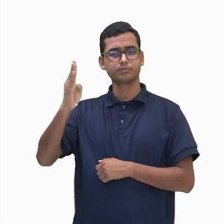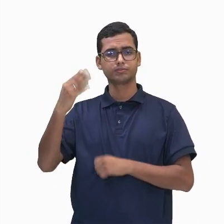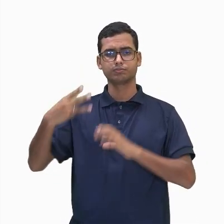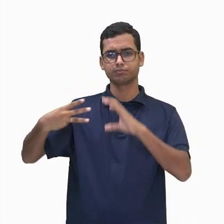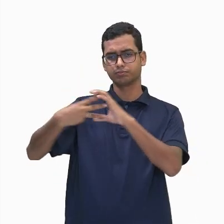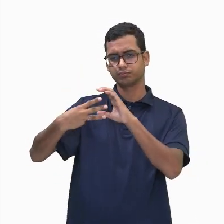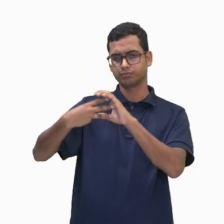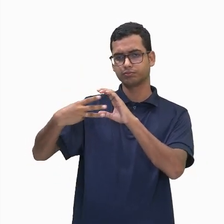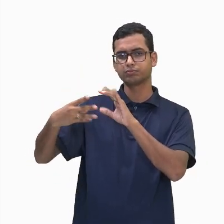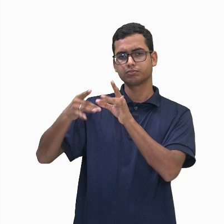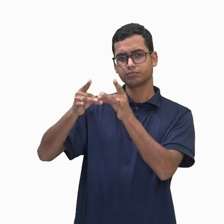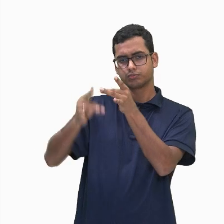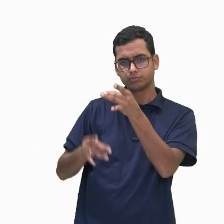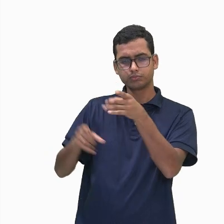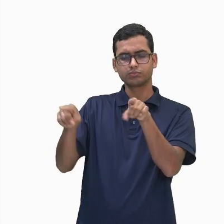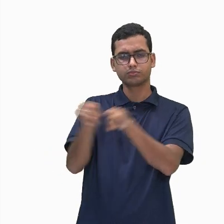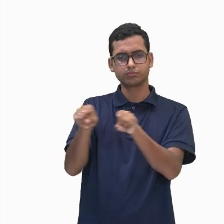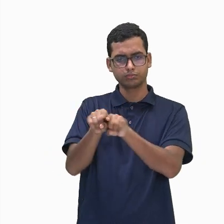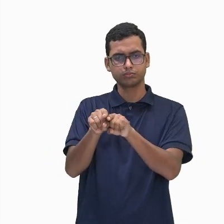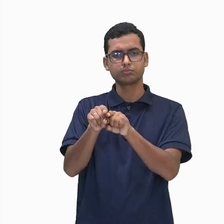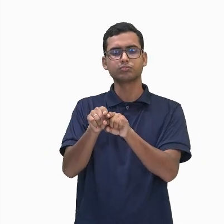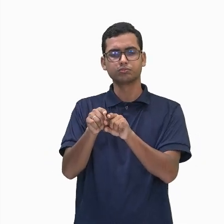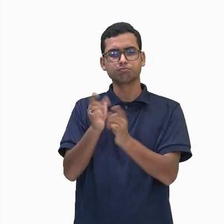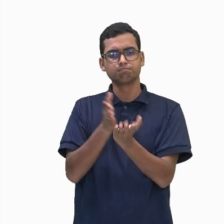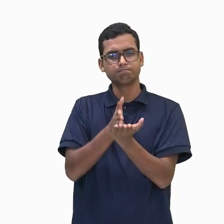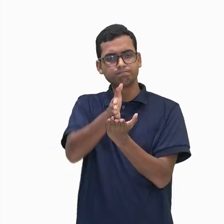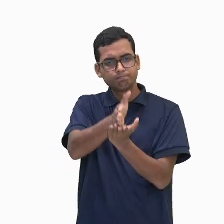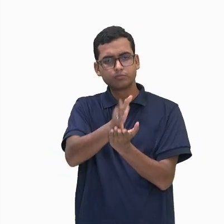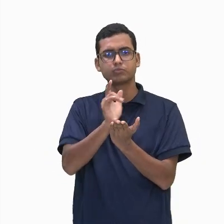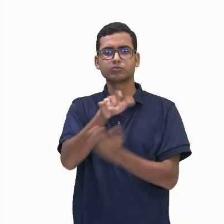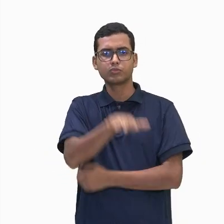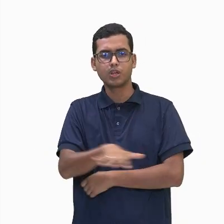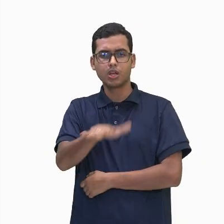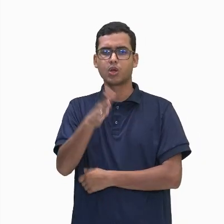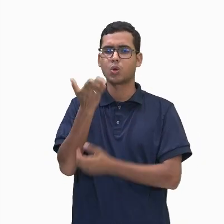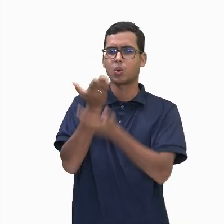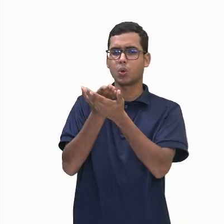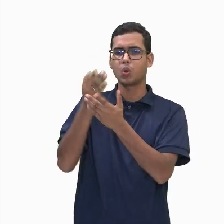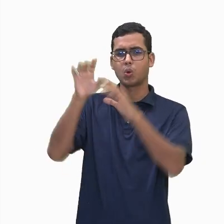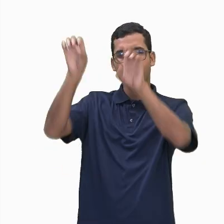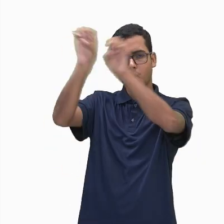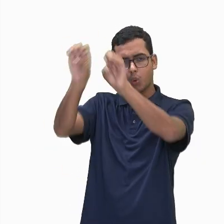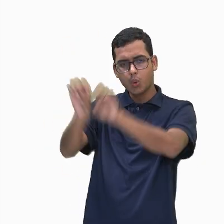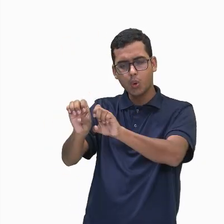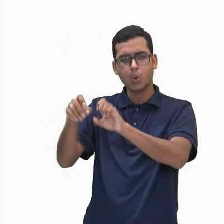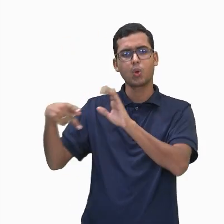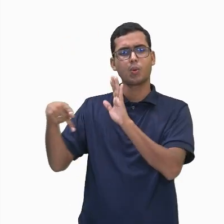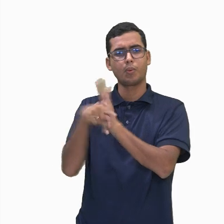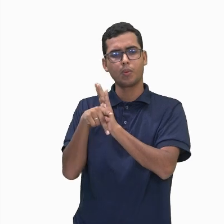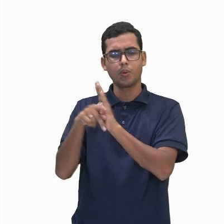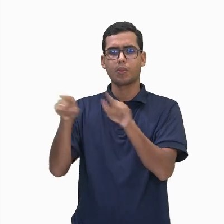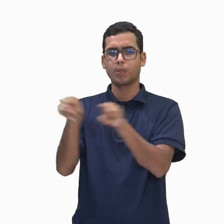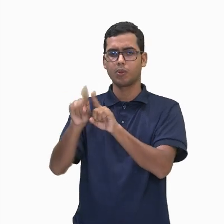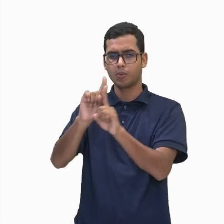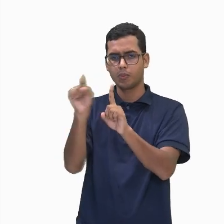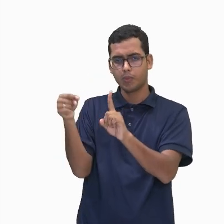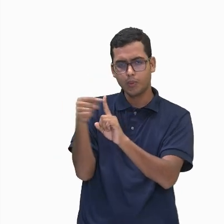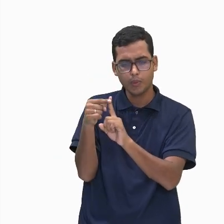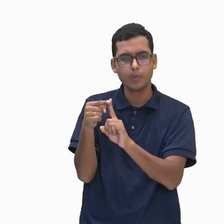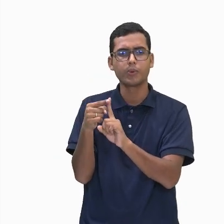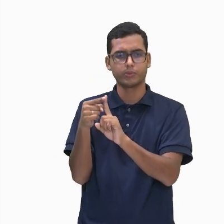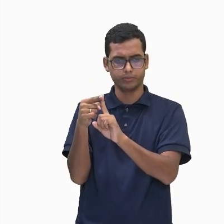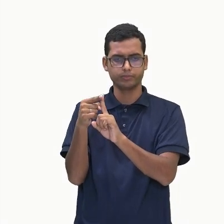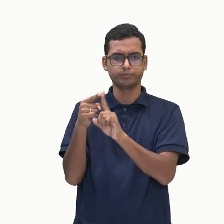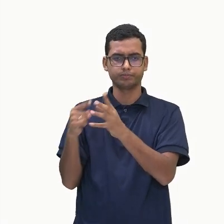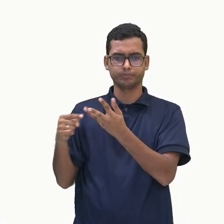celular, né? É um ramo da biologia que estuda as células, as suas estruturas, né? E